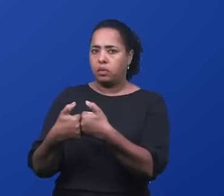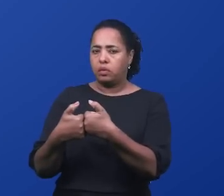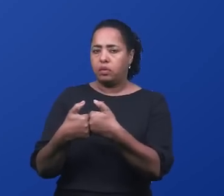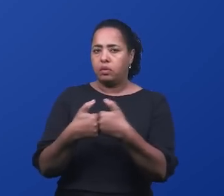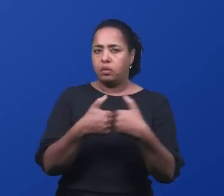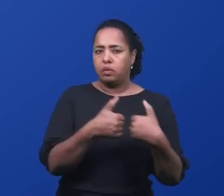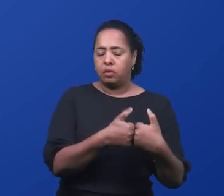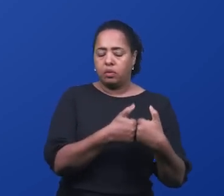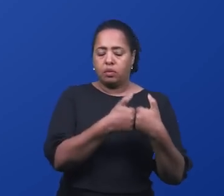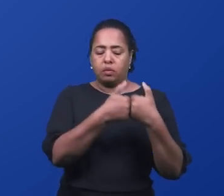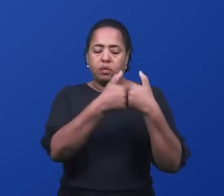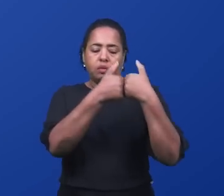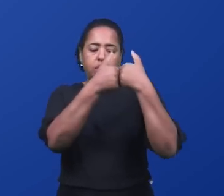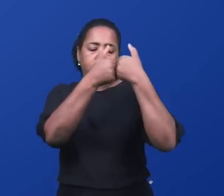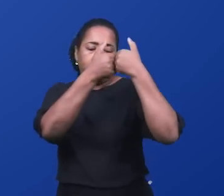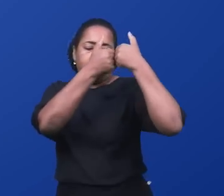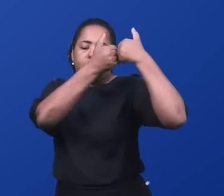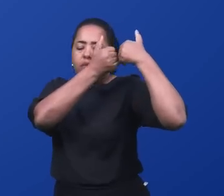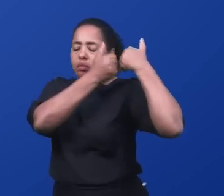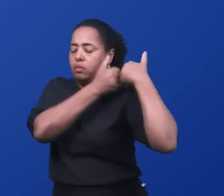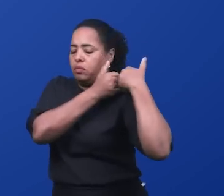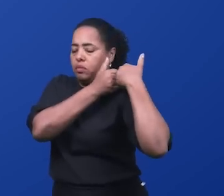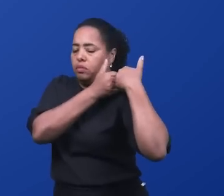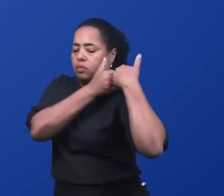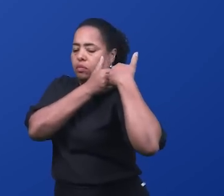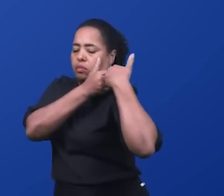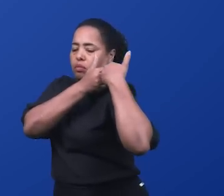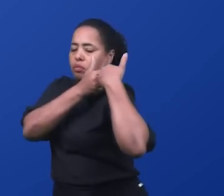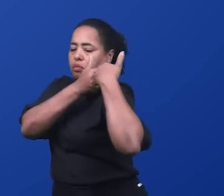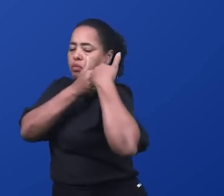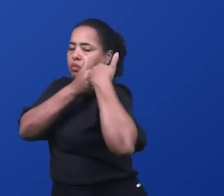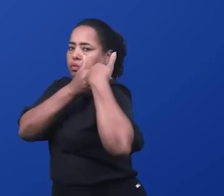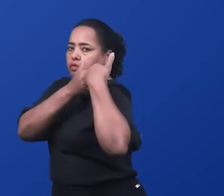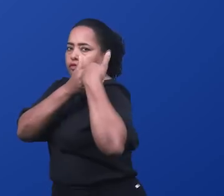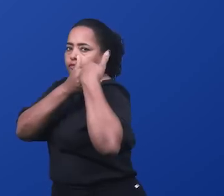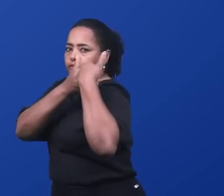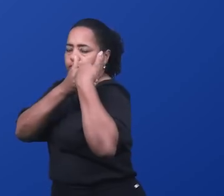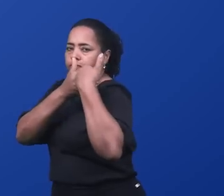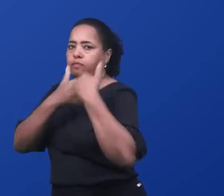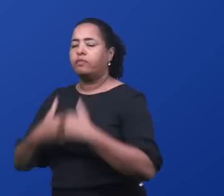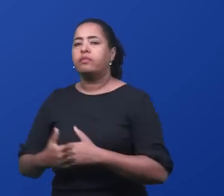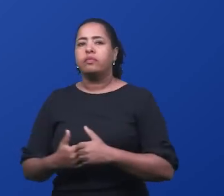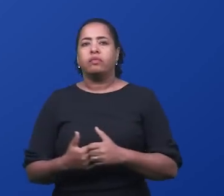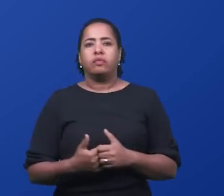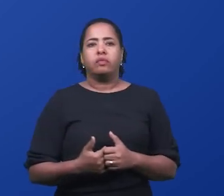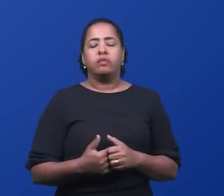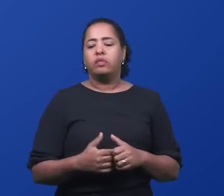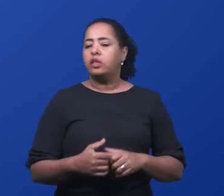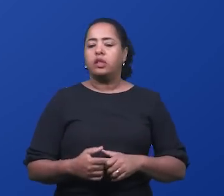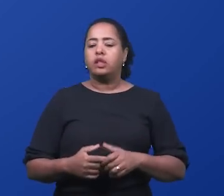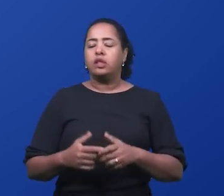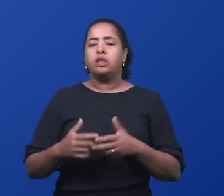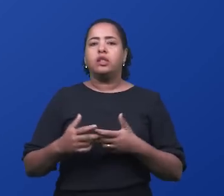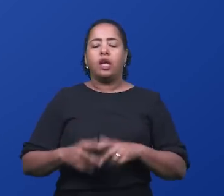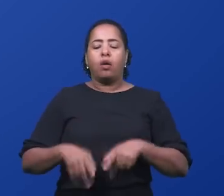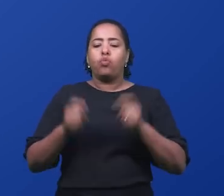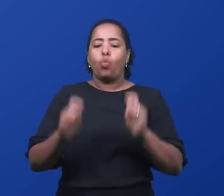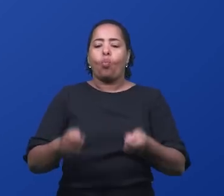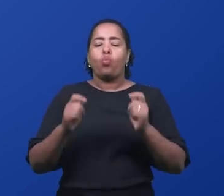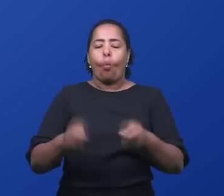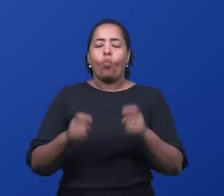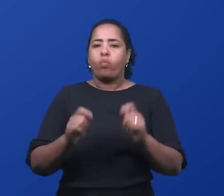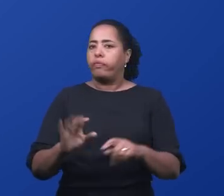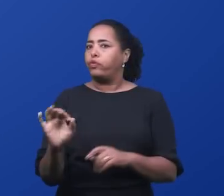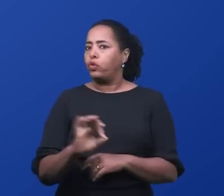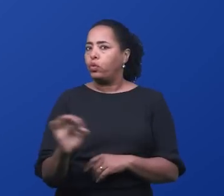para ser levada nos ombros dos levitas, ou seja, nos ombros cingidos e não em carros de bois. O projeto